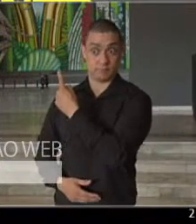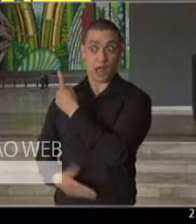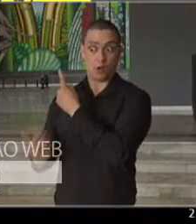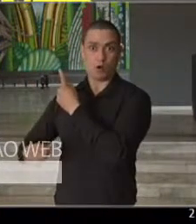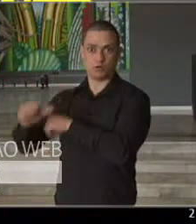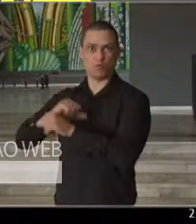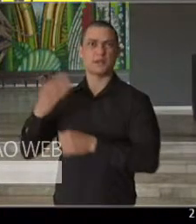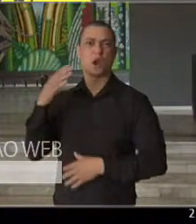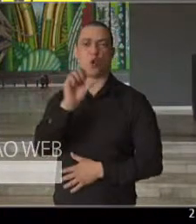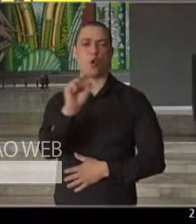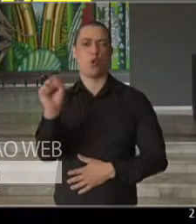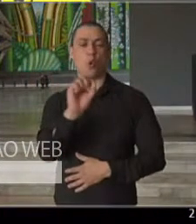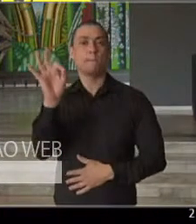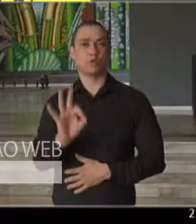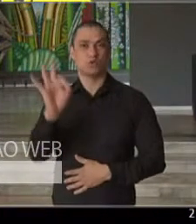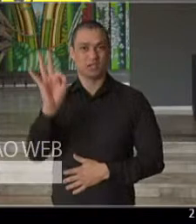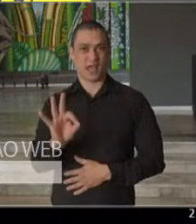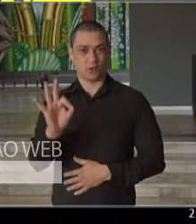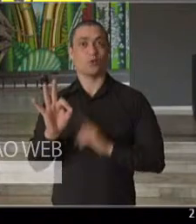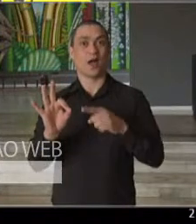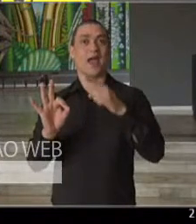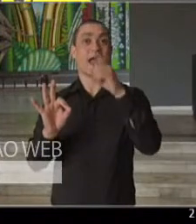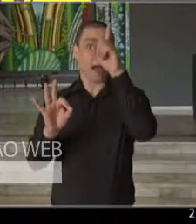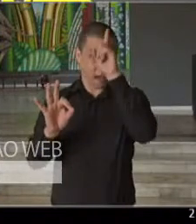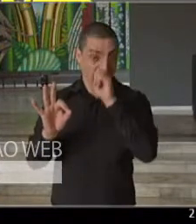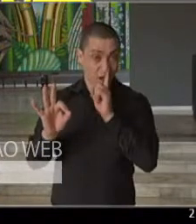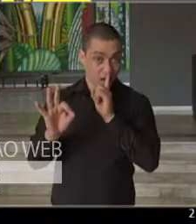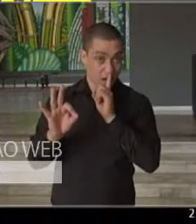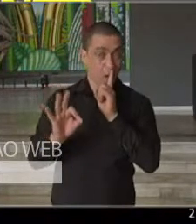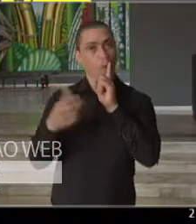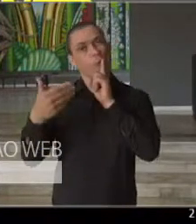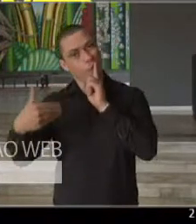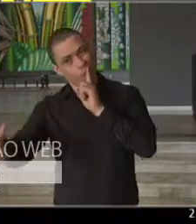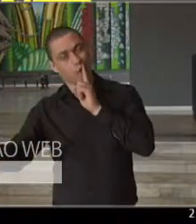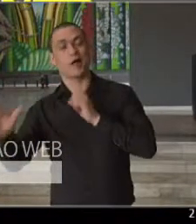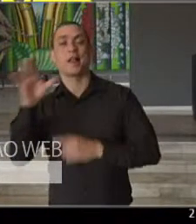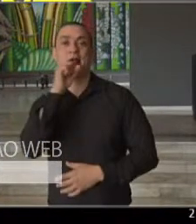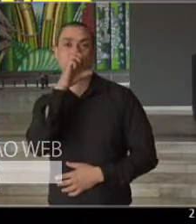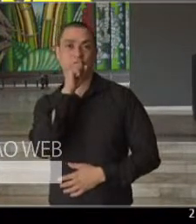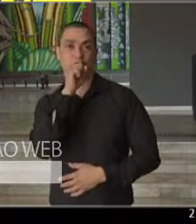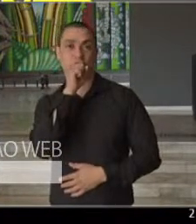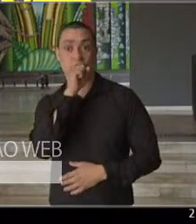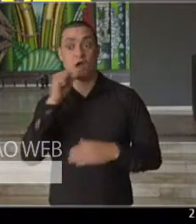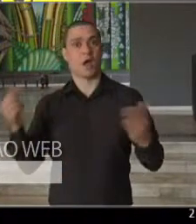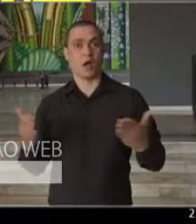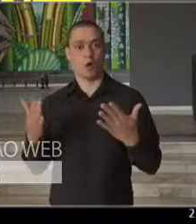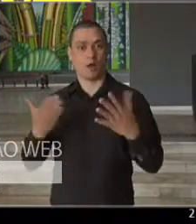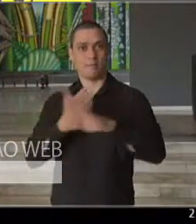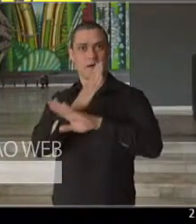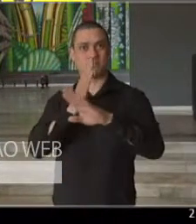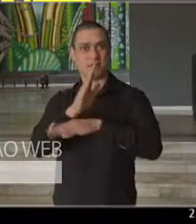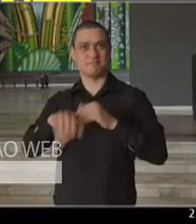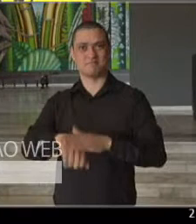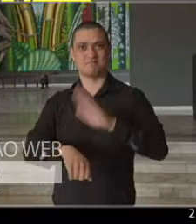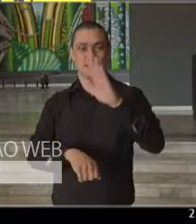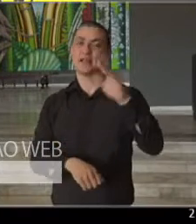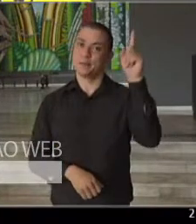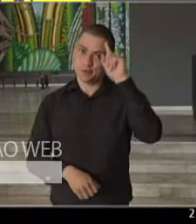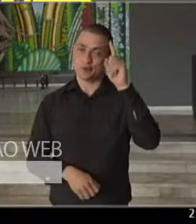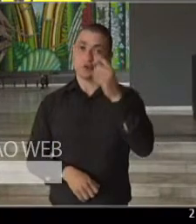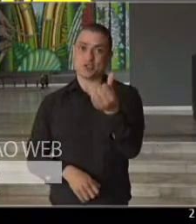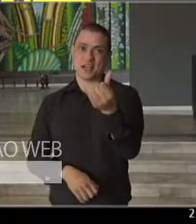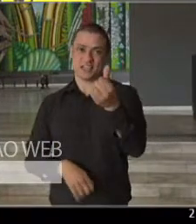aqui cerca de 88% da população na etapa de flexibilização e tínhamos ainda aqui